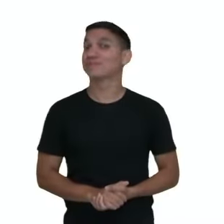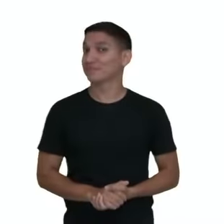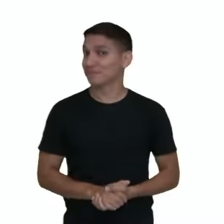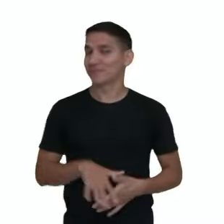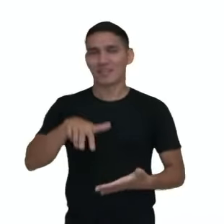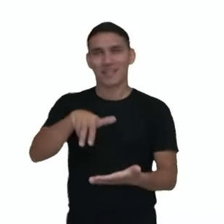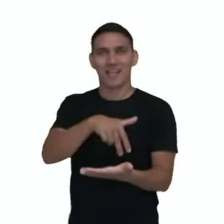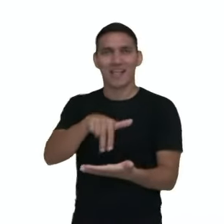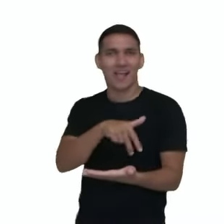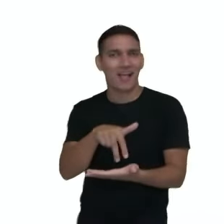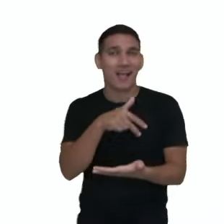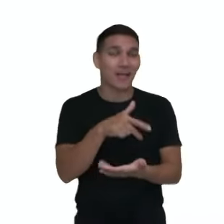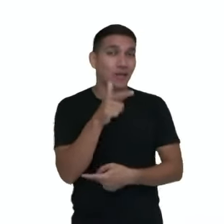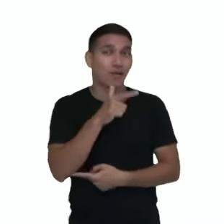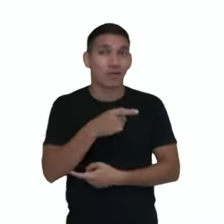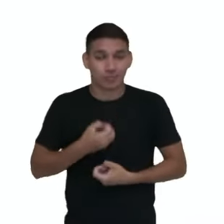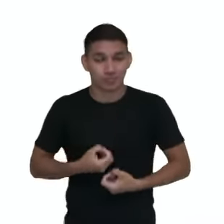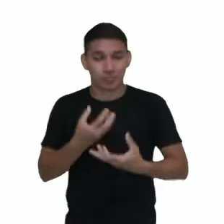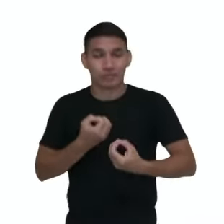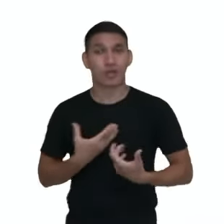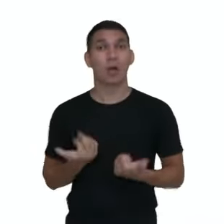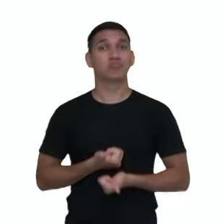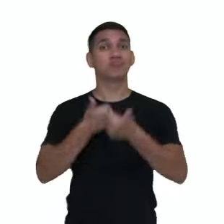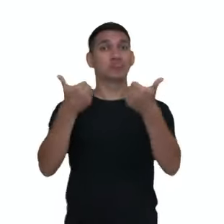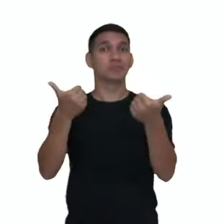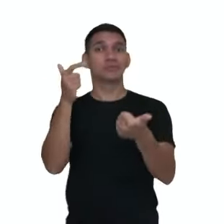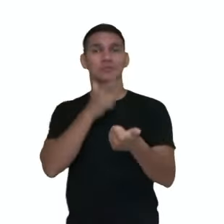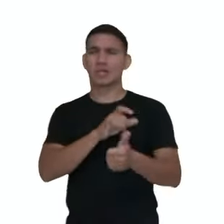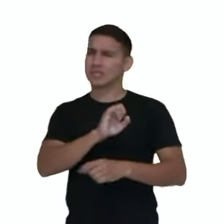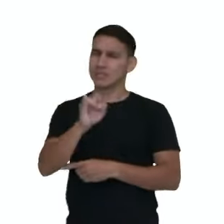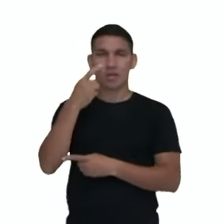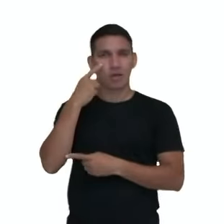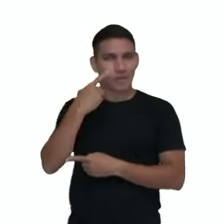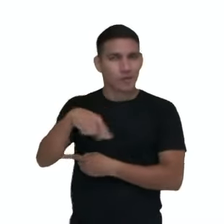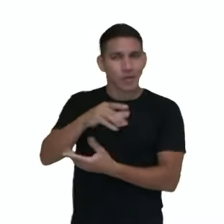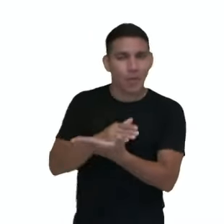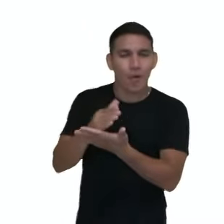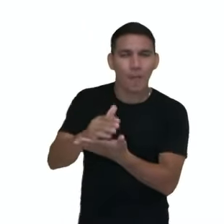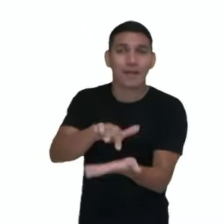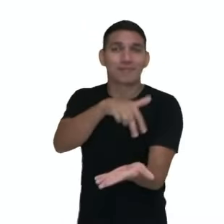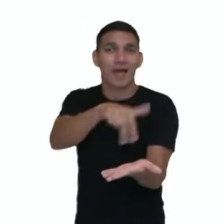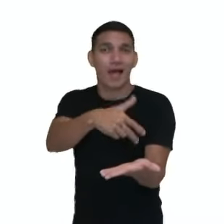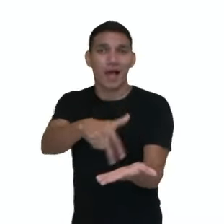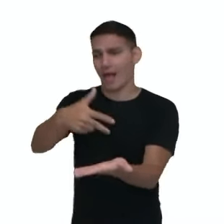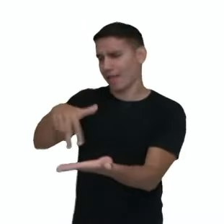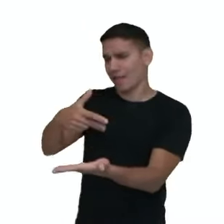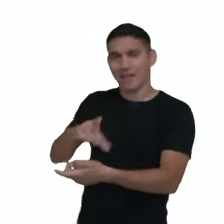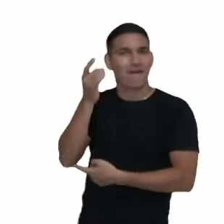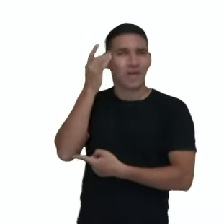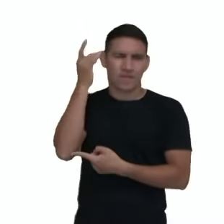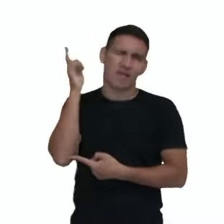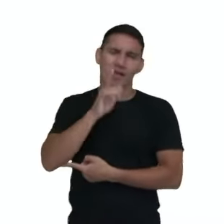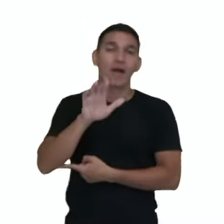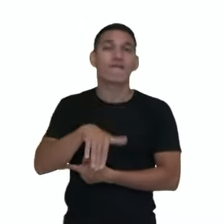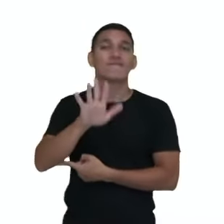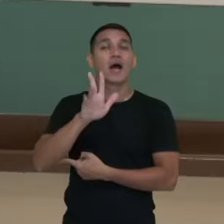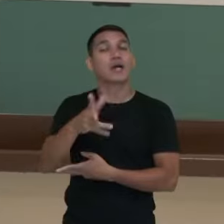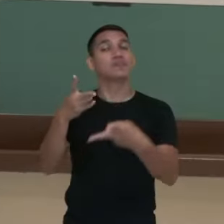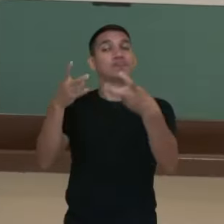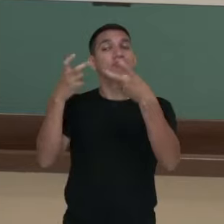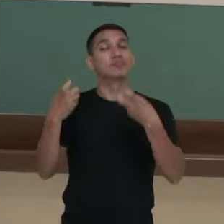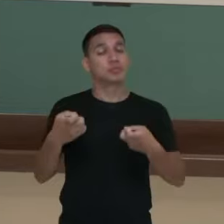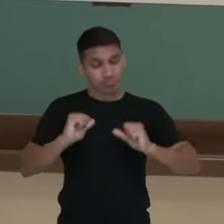Dançar proporciona muitos benefícios. Olha só, se você começar a dançar, facilmente você já vai começar a perceber